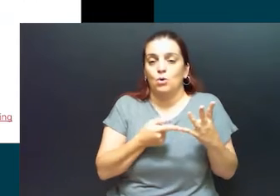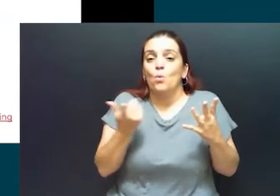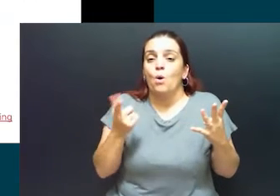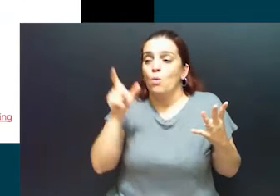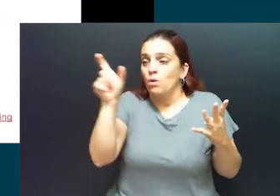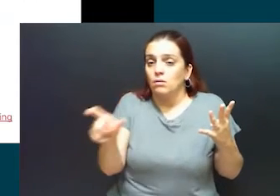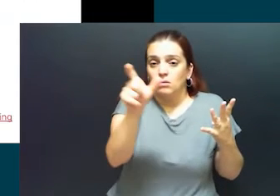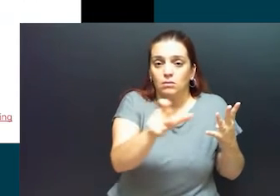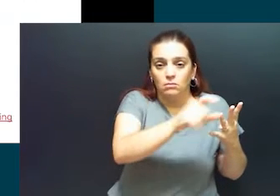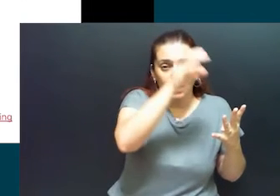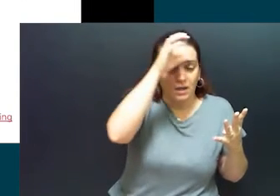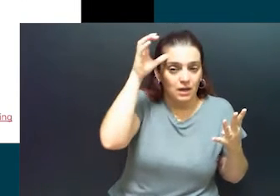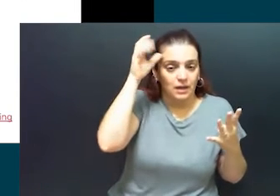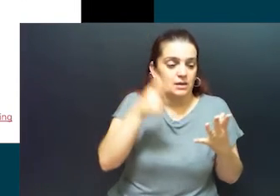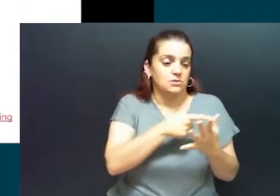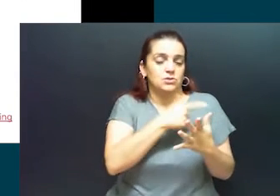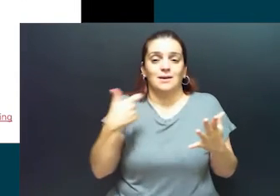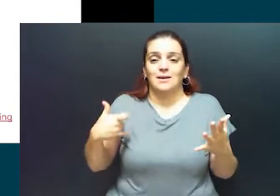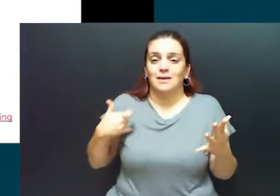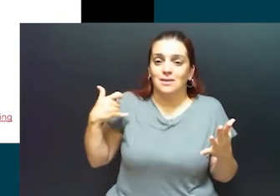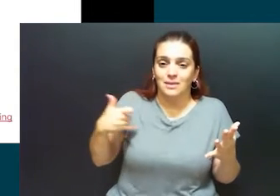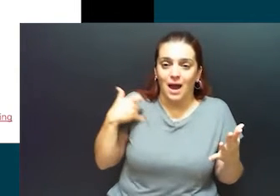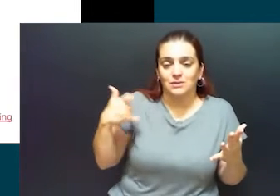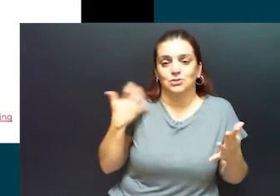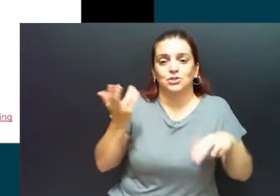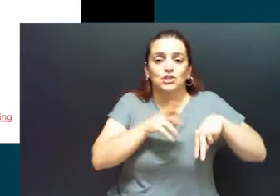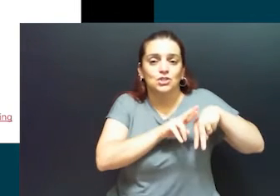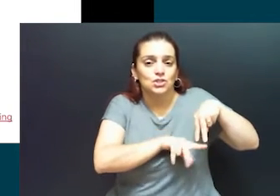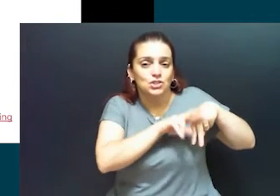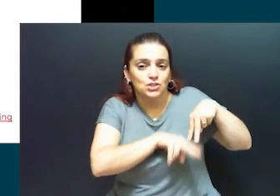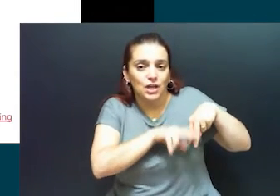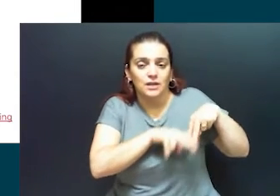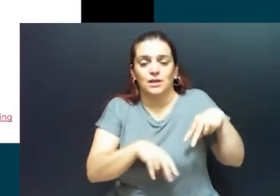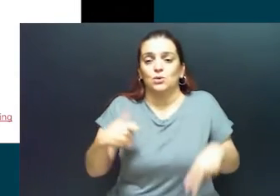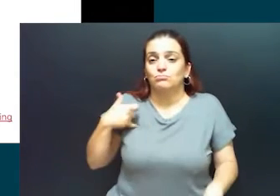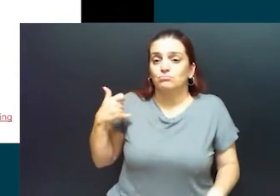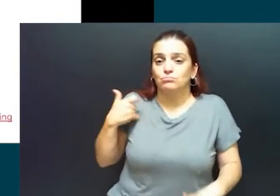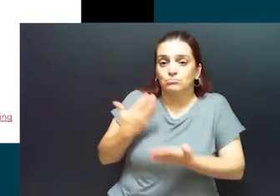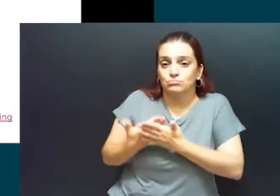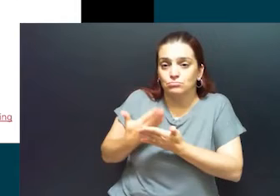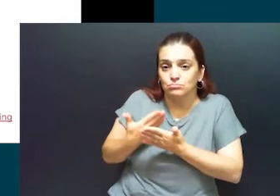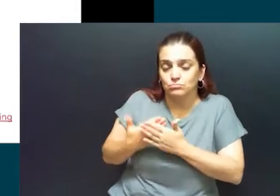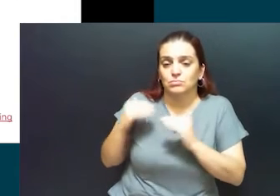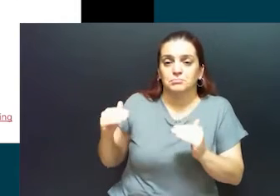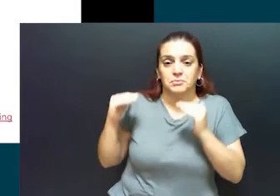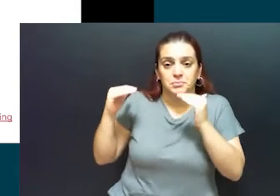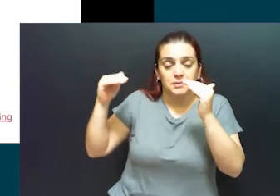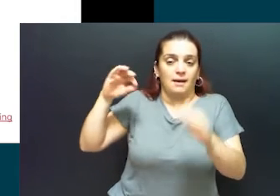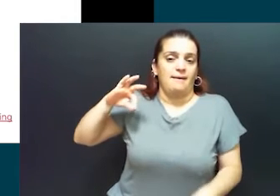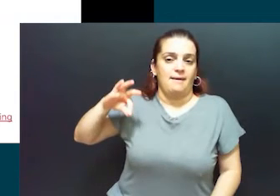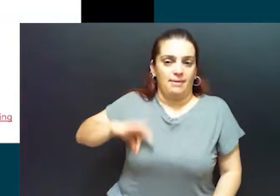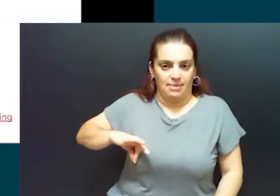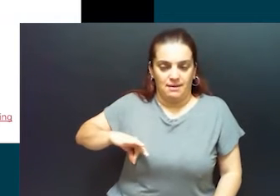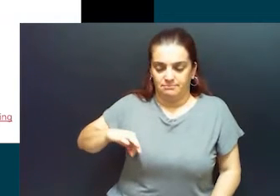demográficos alvos ali como idade, sexo, educação ou nível de renda, né? Mas, de acordo com a